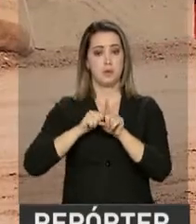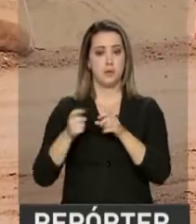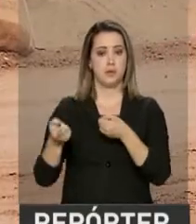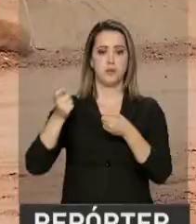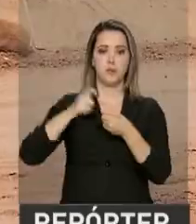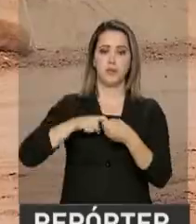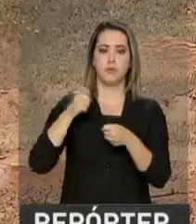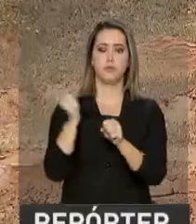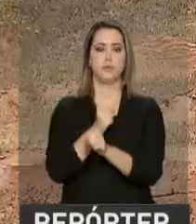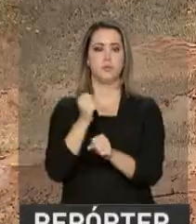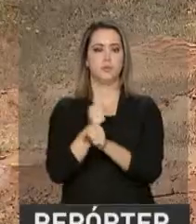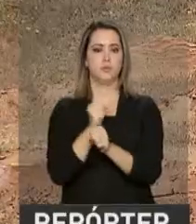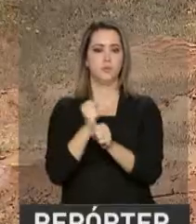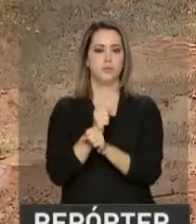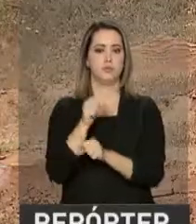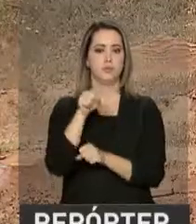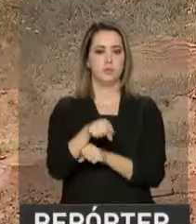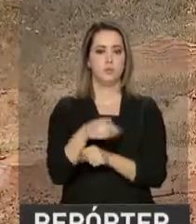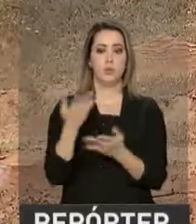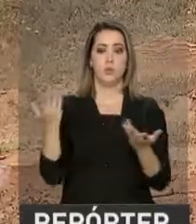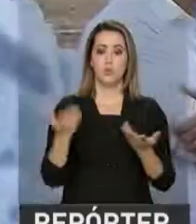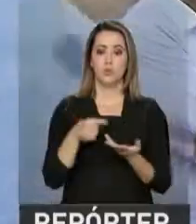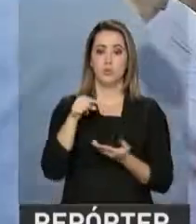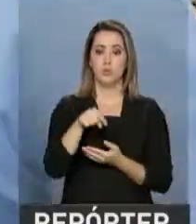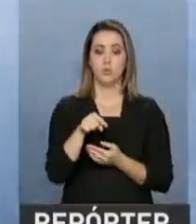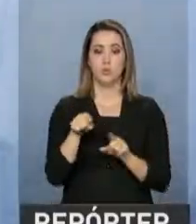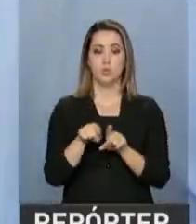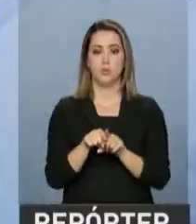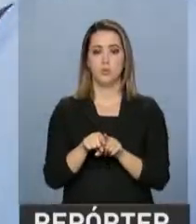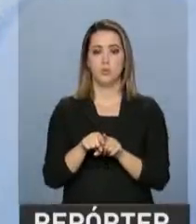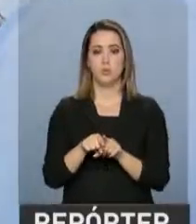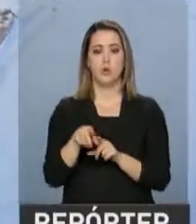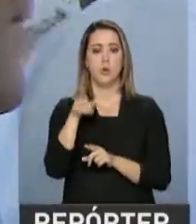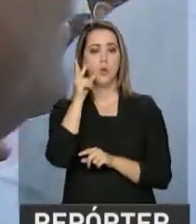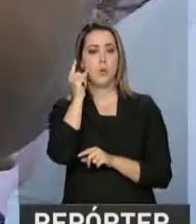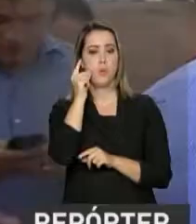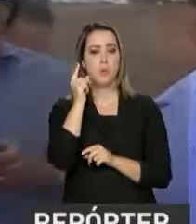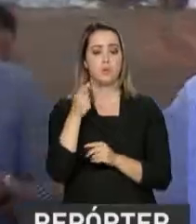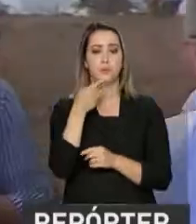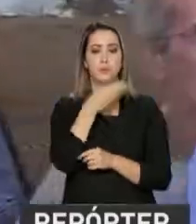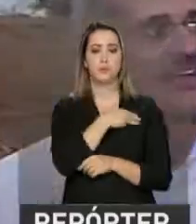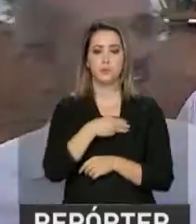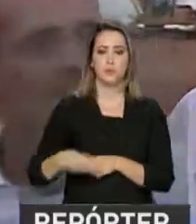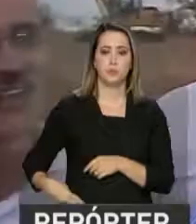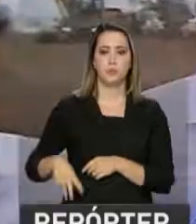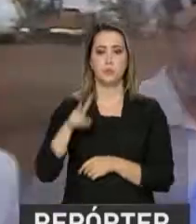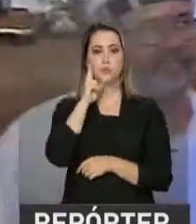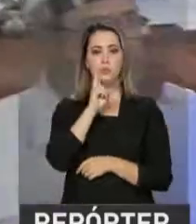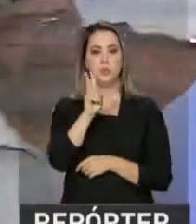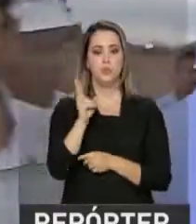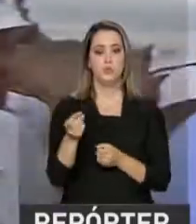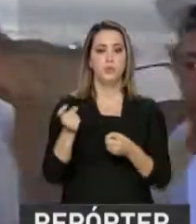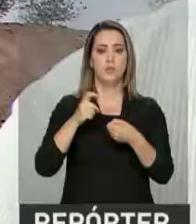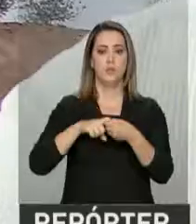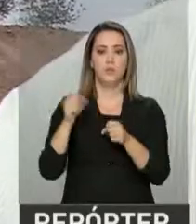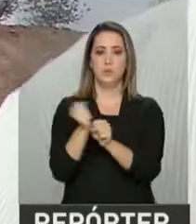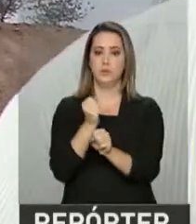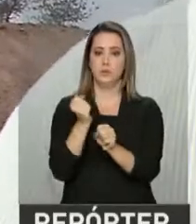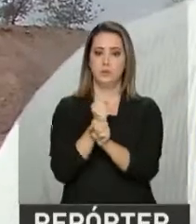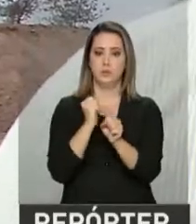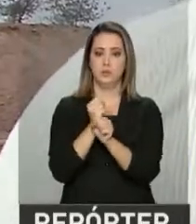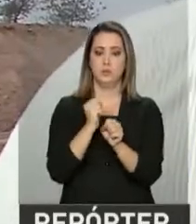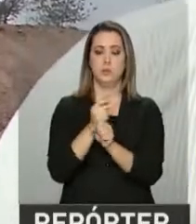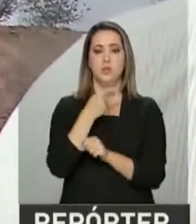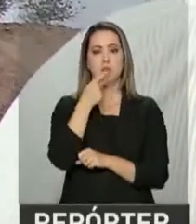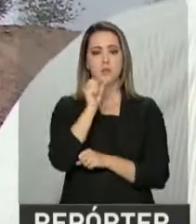reinício das obras. Em Penaforte, no Ceará, o ministro da Integração Nacional vistoriou o reinício das atividades e